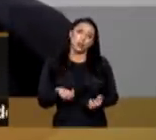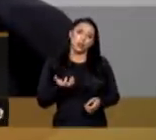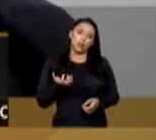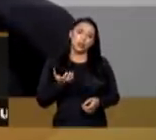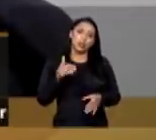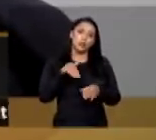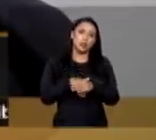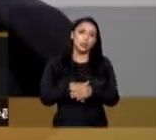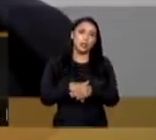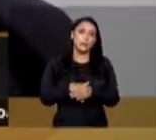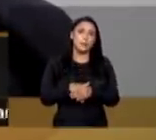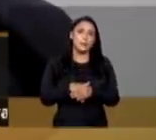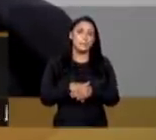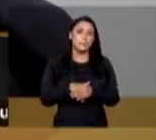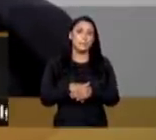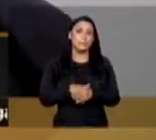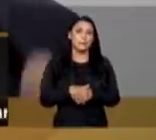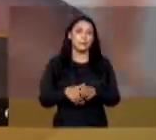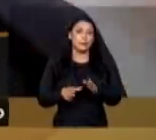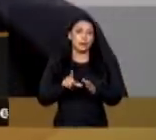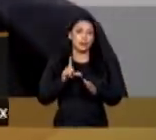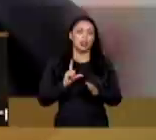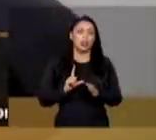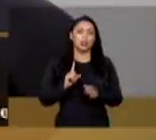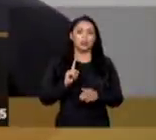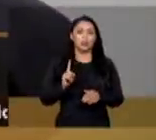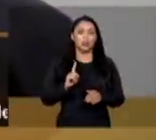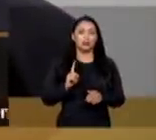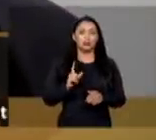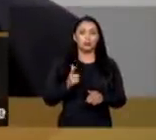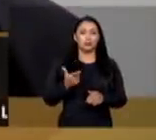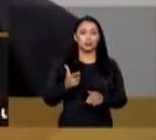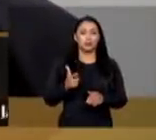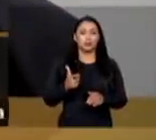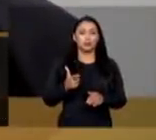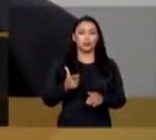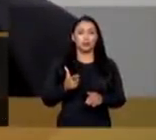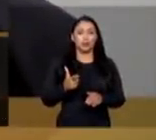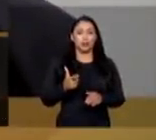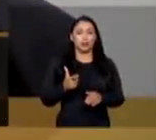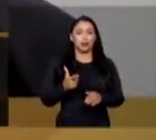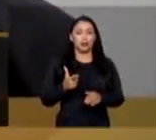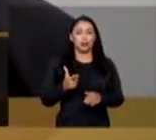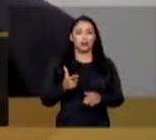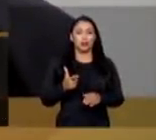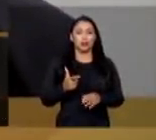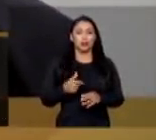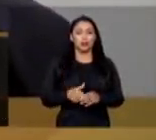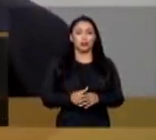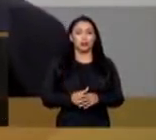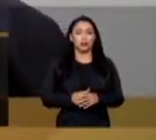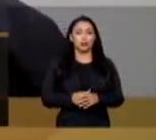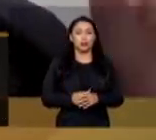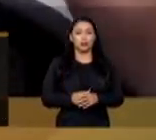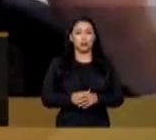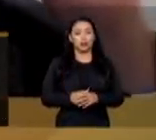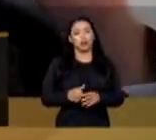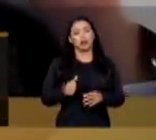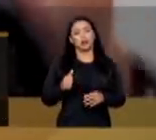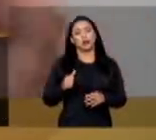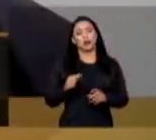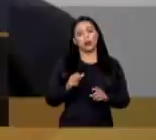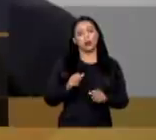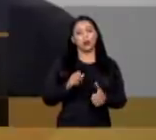antecipar o meu voto, até para não submeter a uma questão de ordem. Plenário julga recurso que trata da decisão monocrática que declarou incompetência